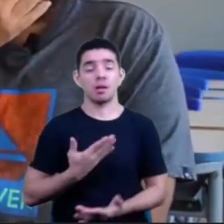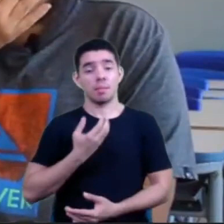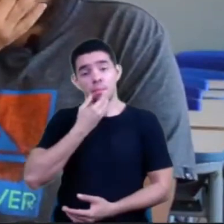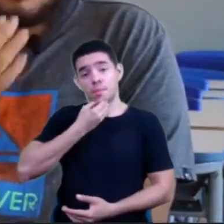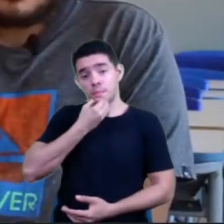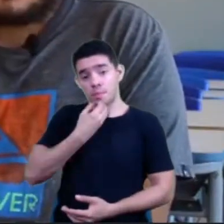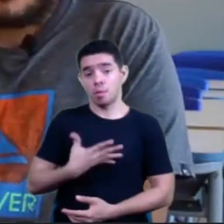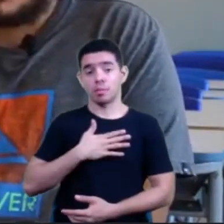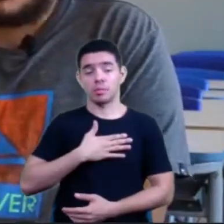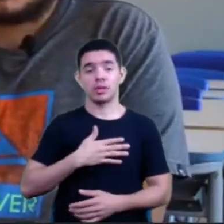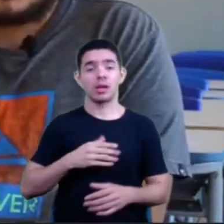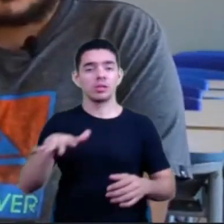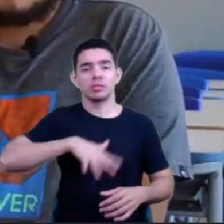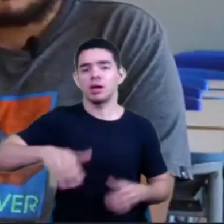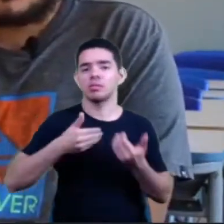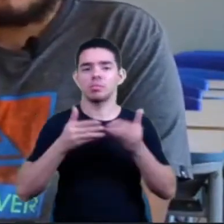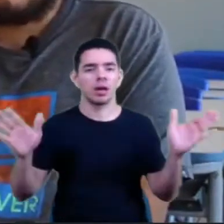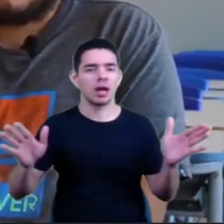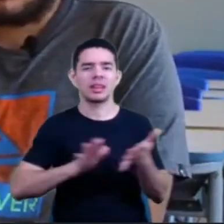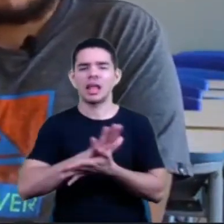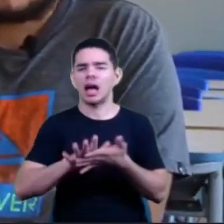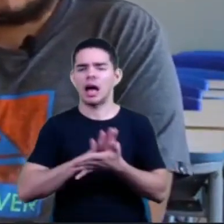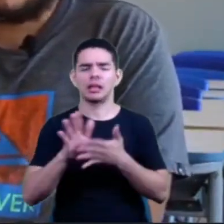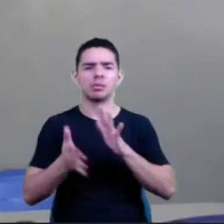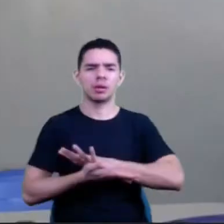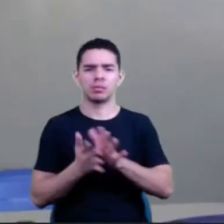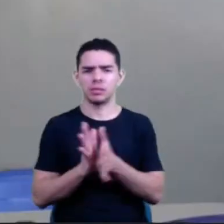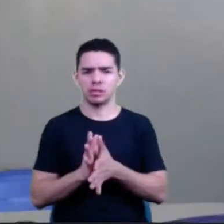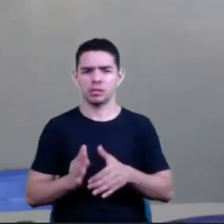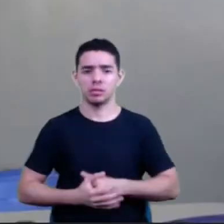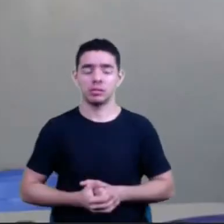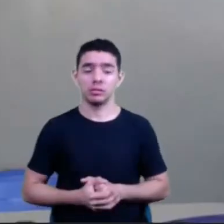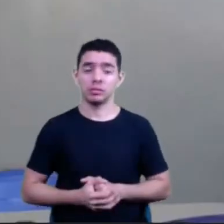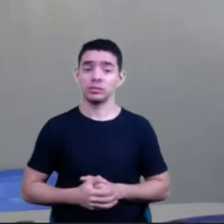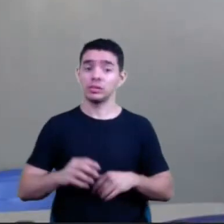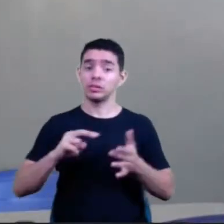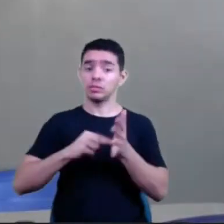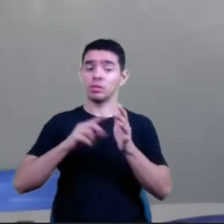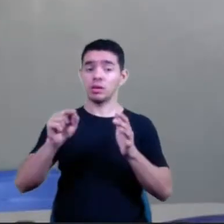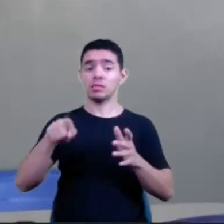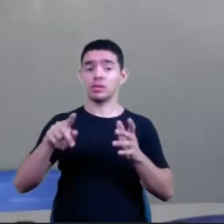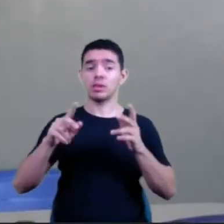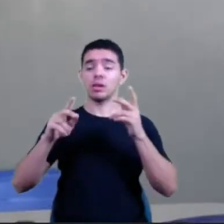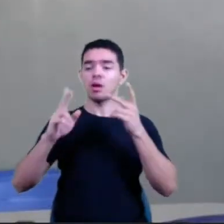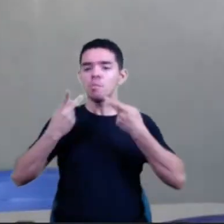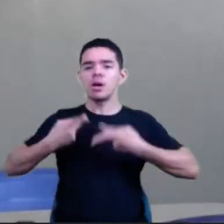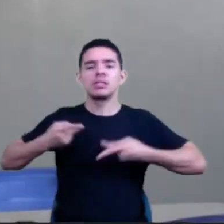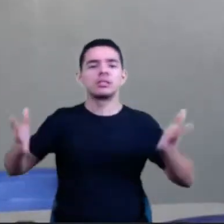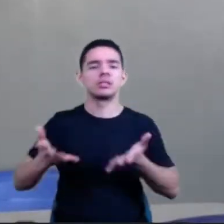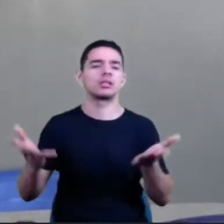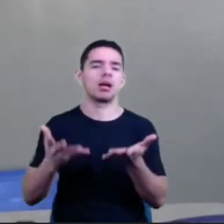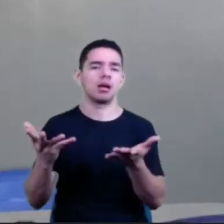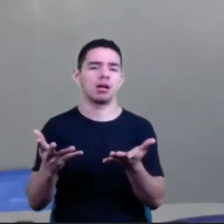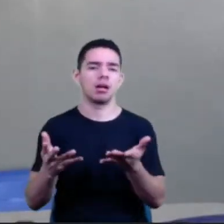mim seria um espaço mais aberto para qualquer tipo de pessoa, sem nenhum tipo de preconceito. É você humanizar essas pessoas e você ter consciência de